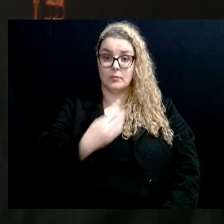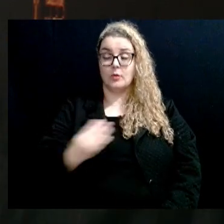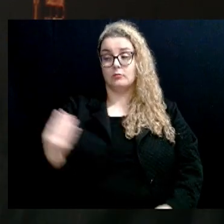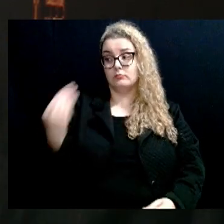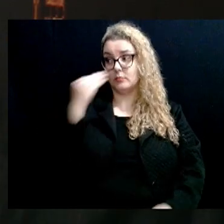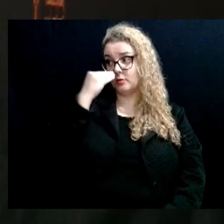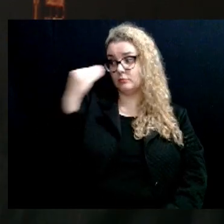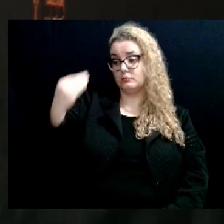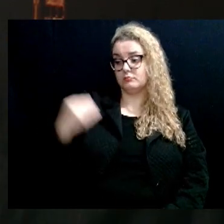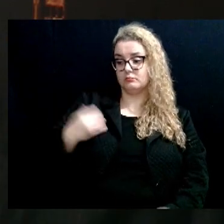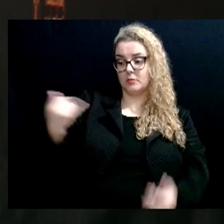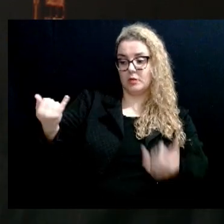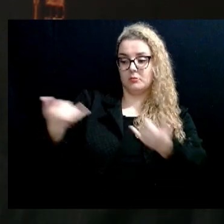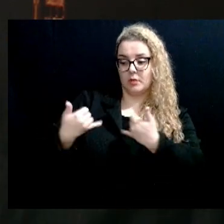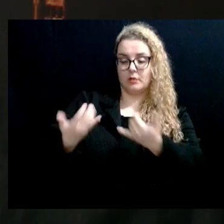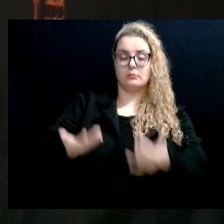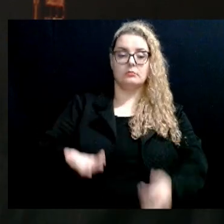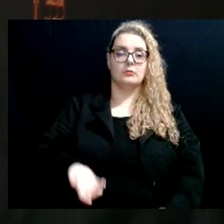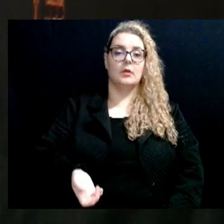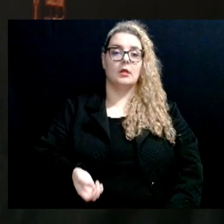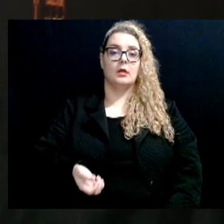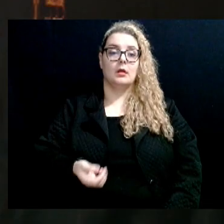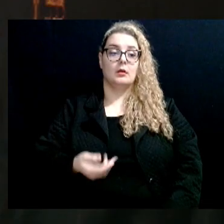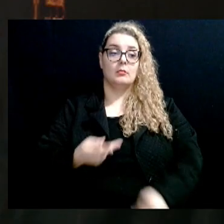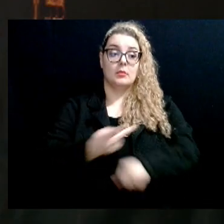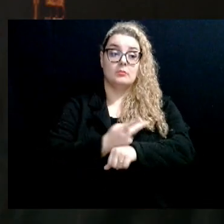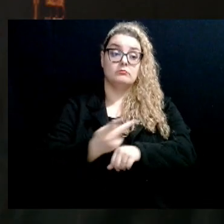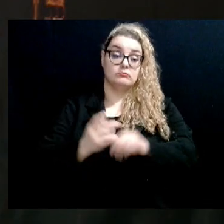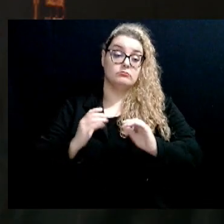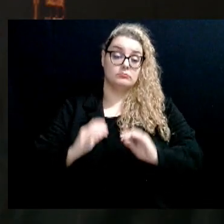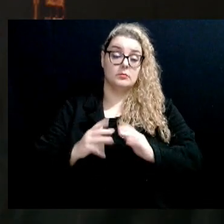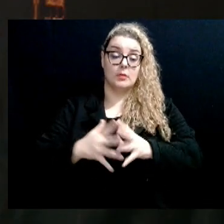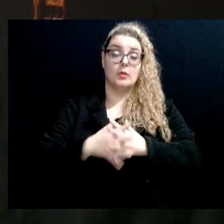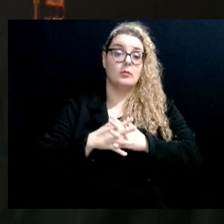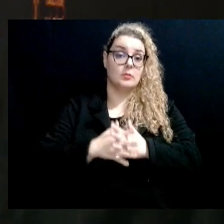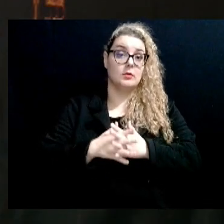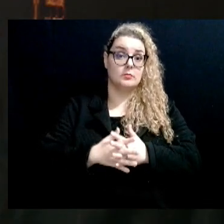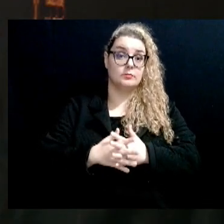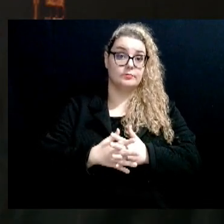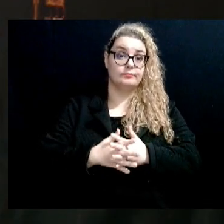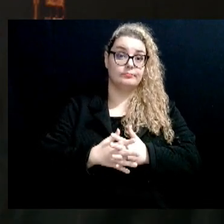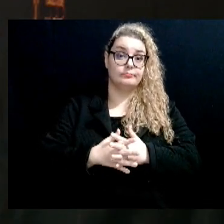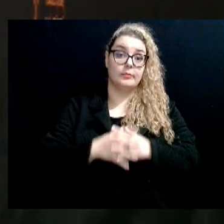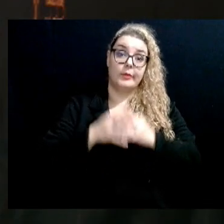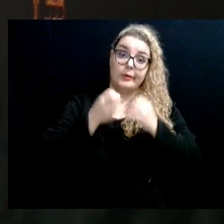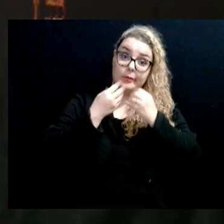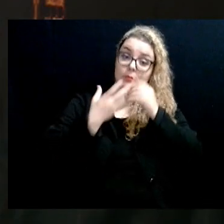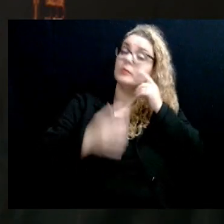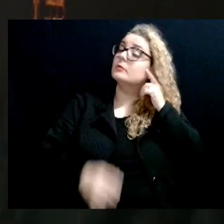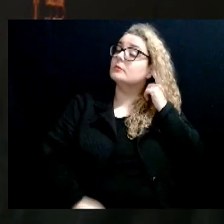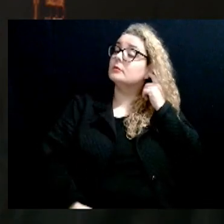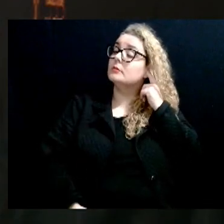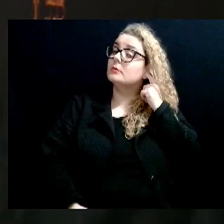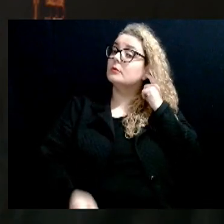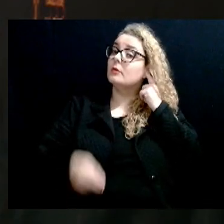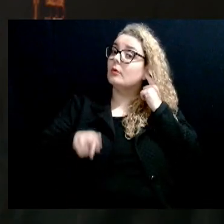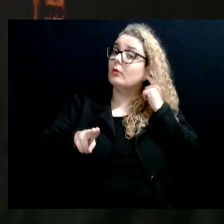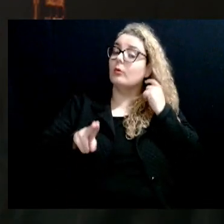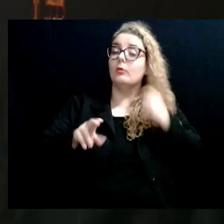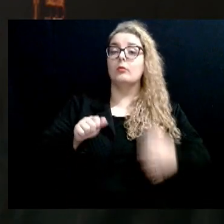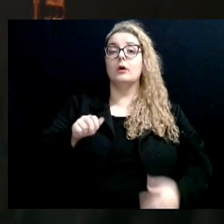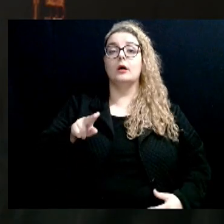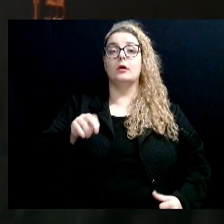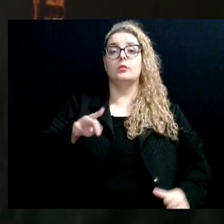esse comportamento muitas vezes ele seja confundido com bondade ou altruísmo, especialistas alertam que